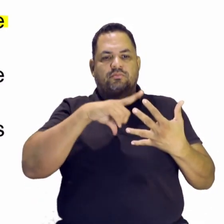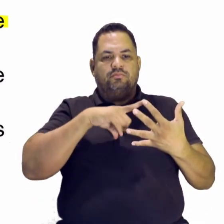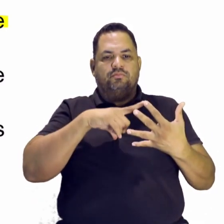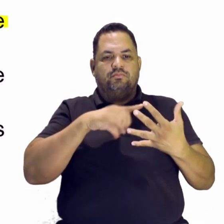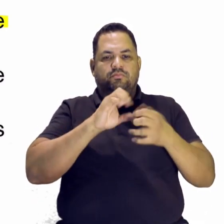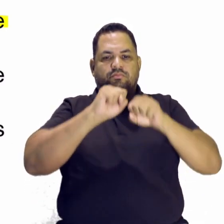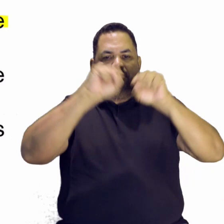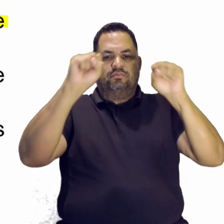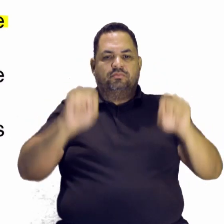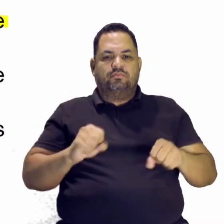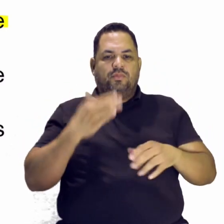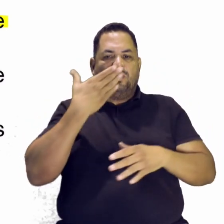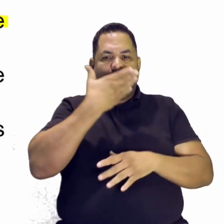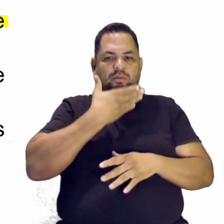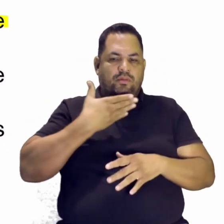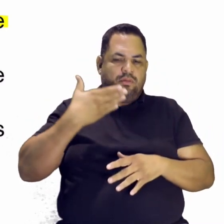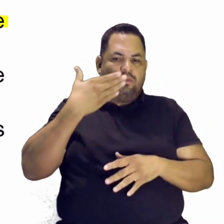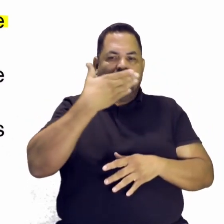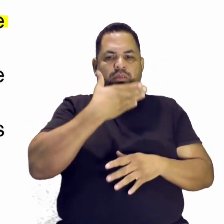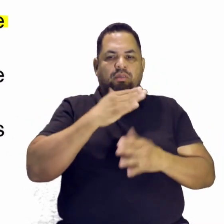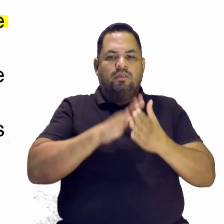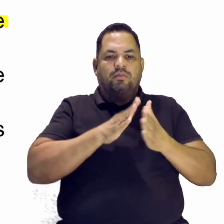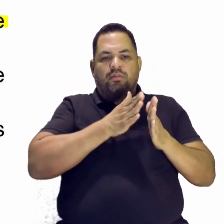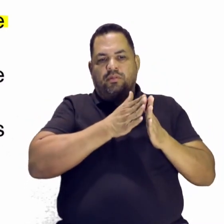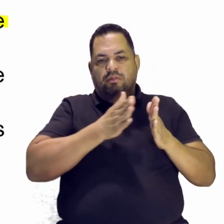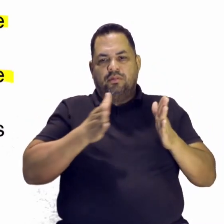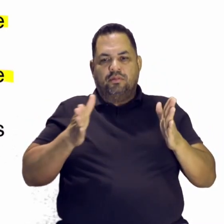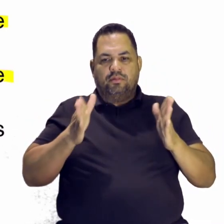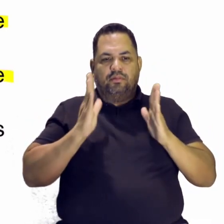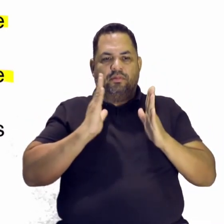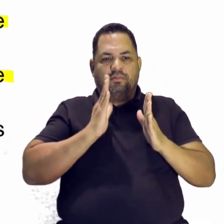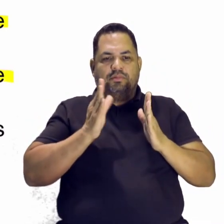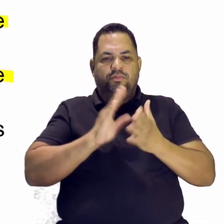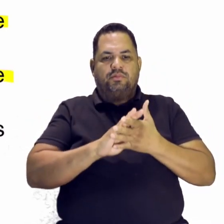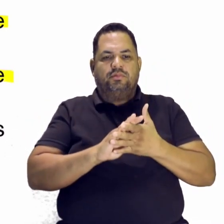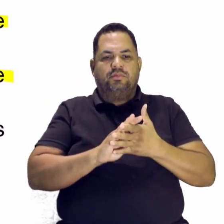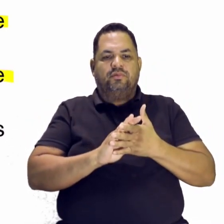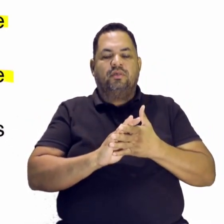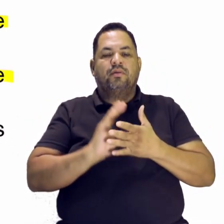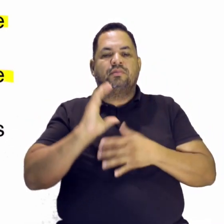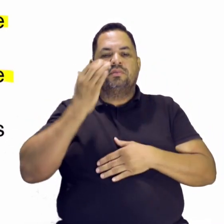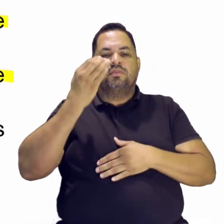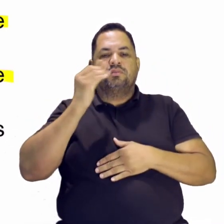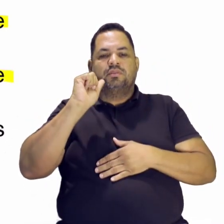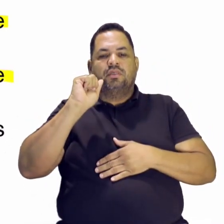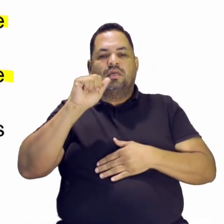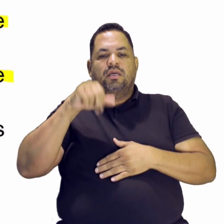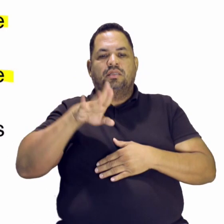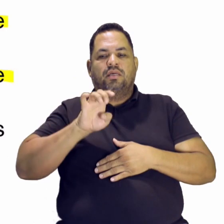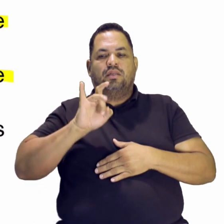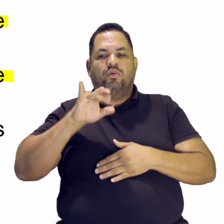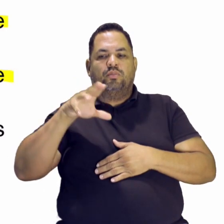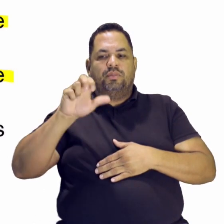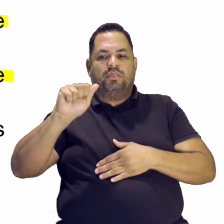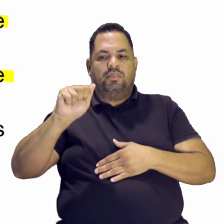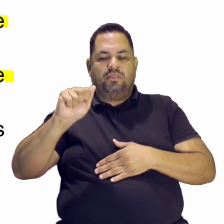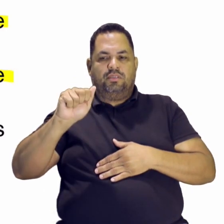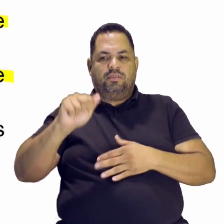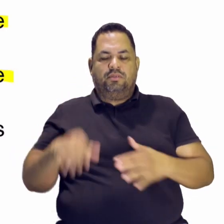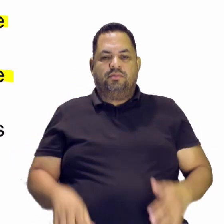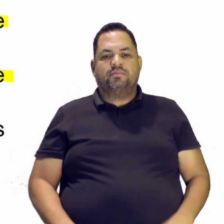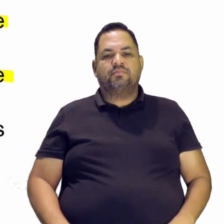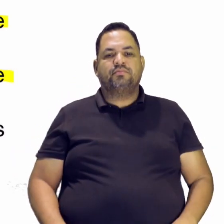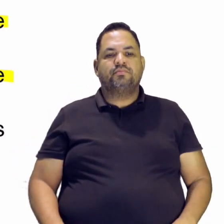de sistema glicolítico e chamo a segunda fase de capacidade anaeróbia,